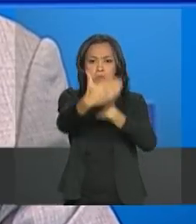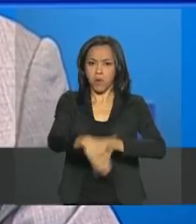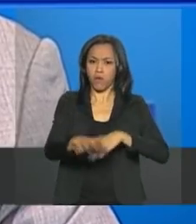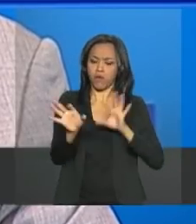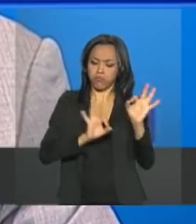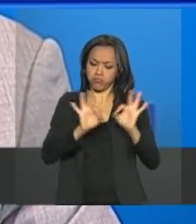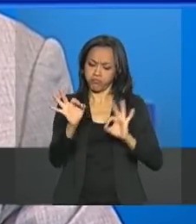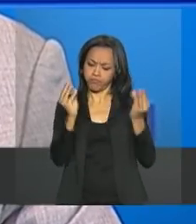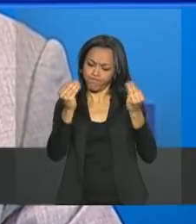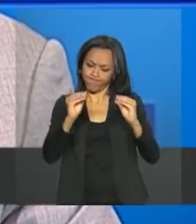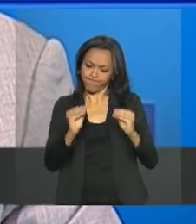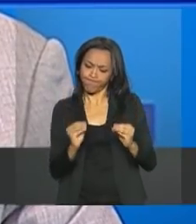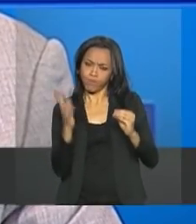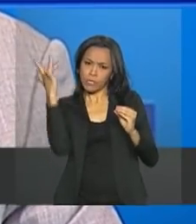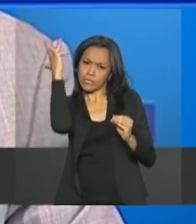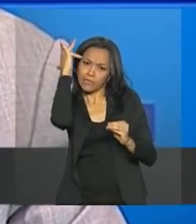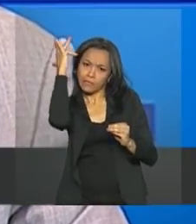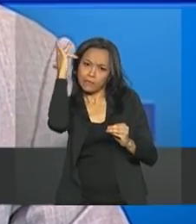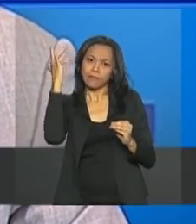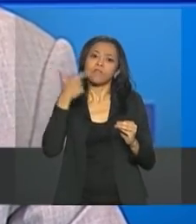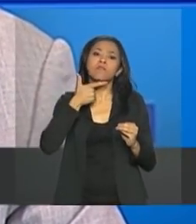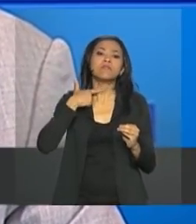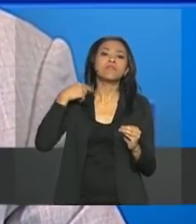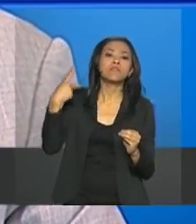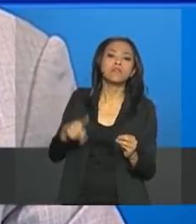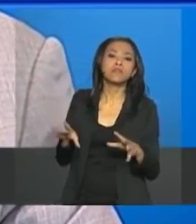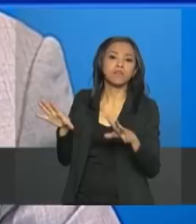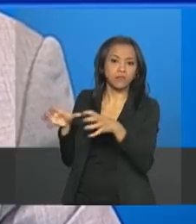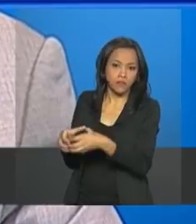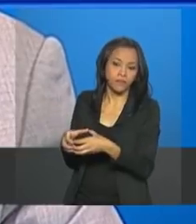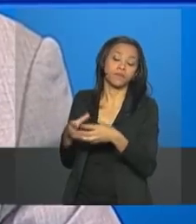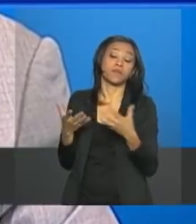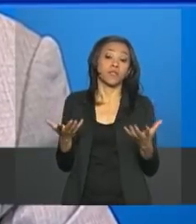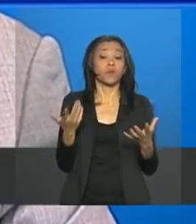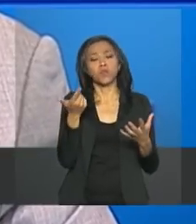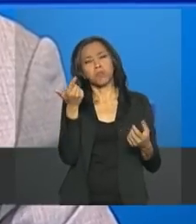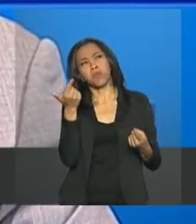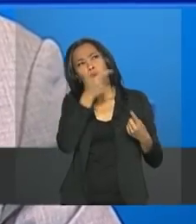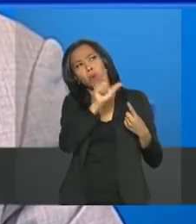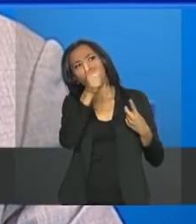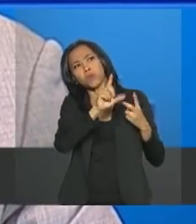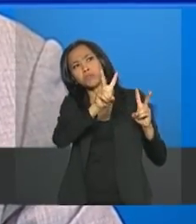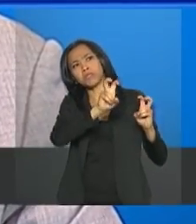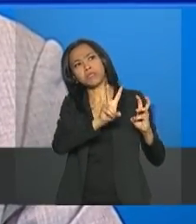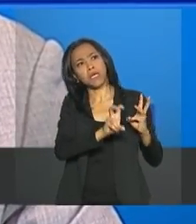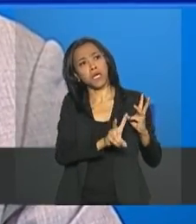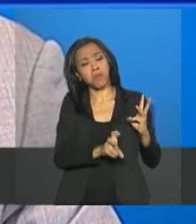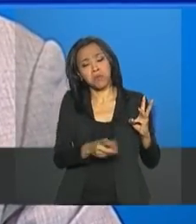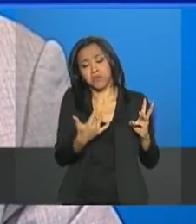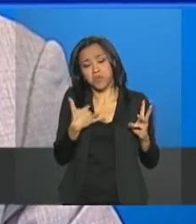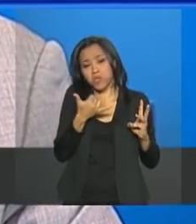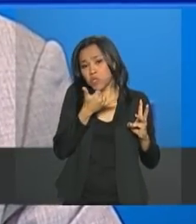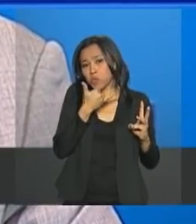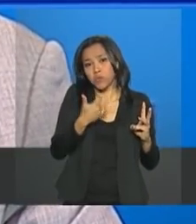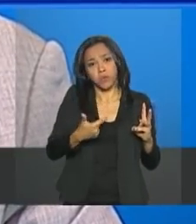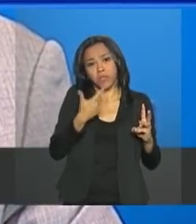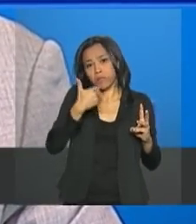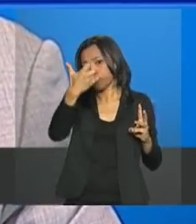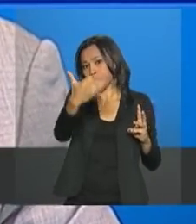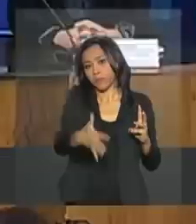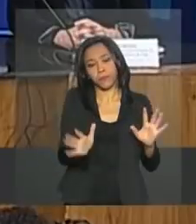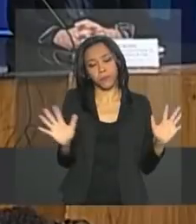com a qualidade com desejo que se tem sobre outros questionamentos não temos nada a declarar sobre as